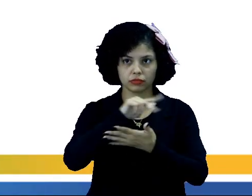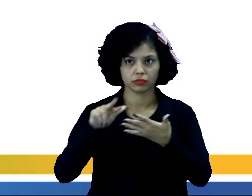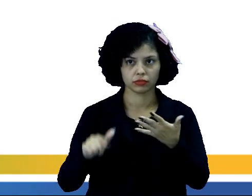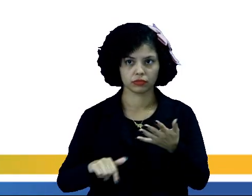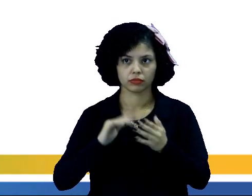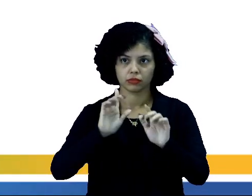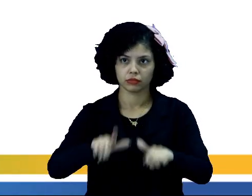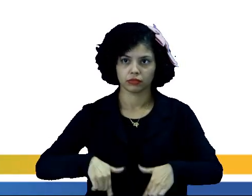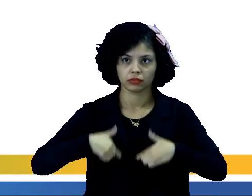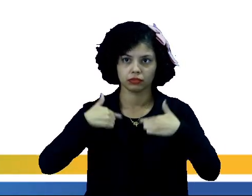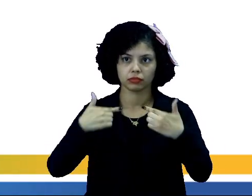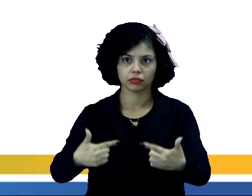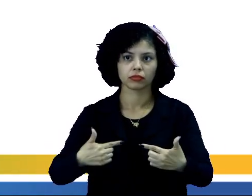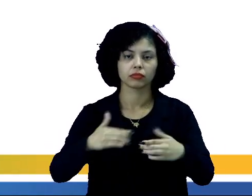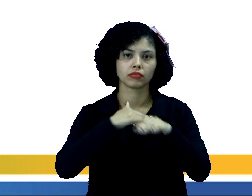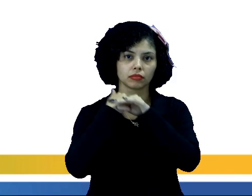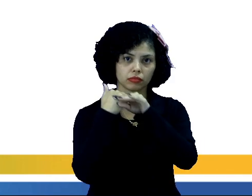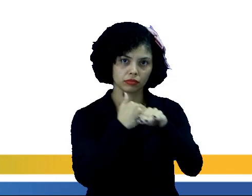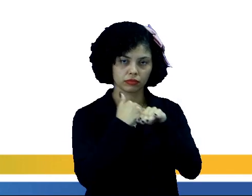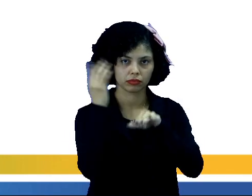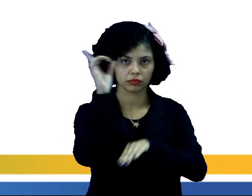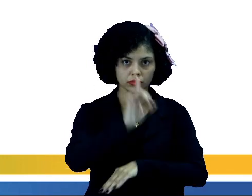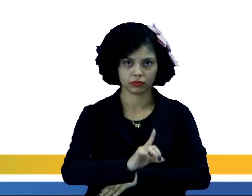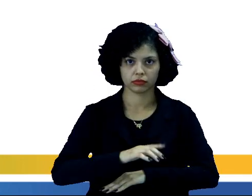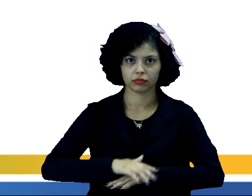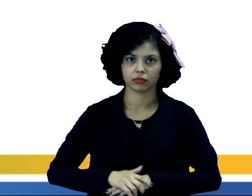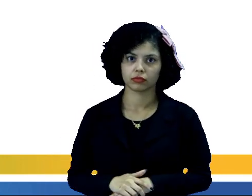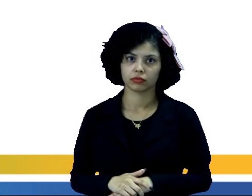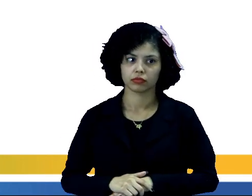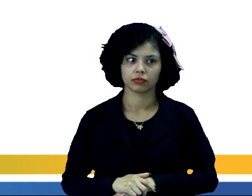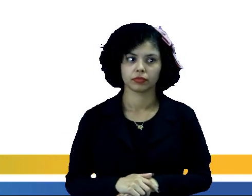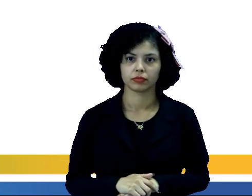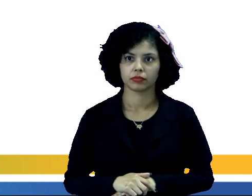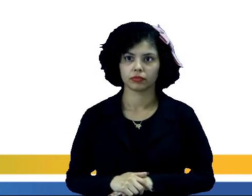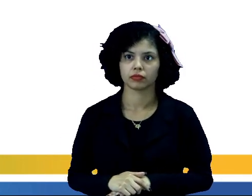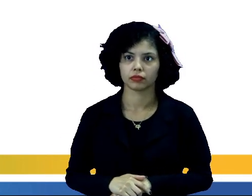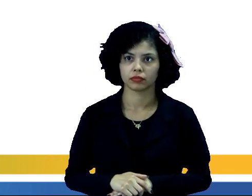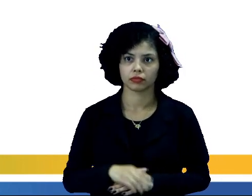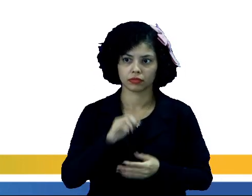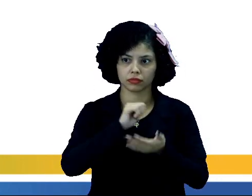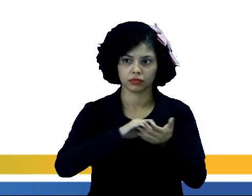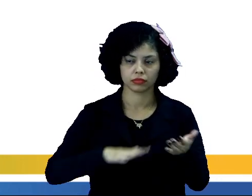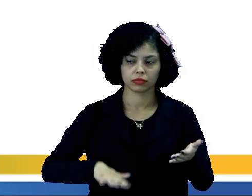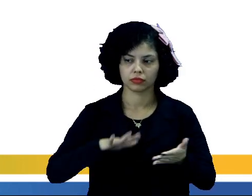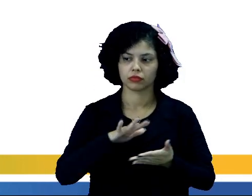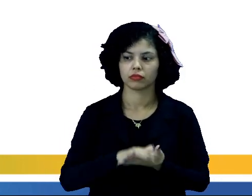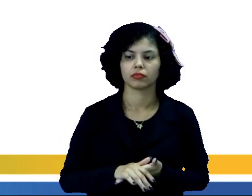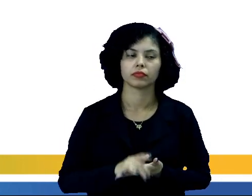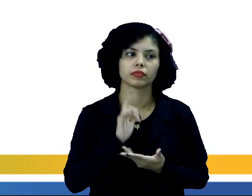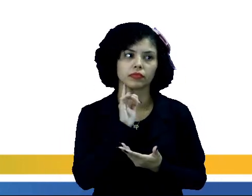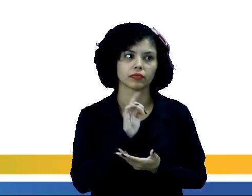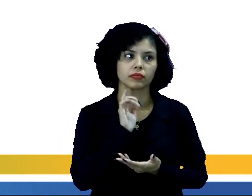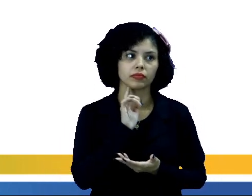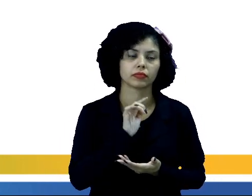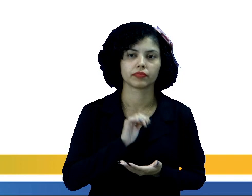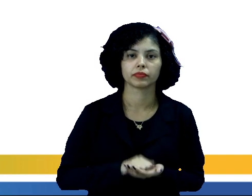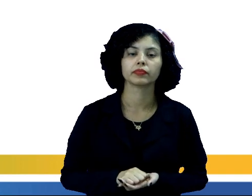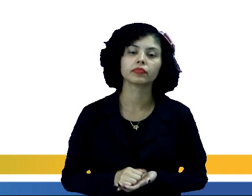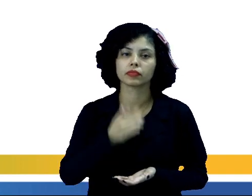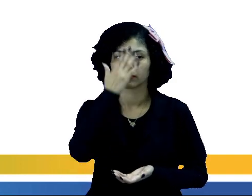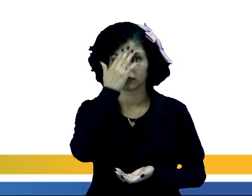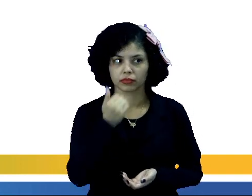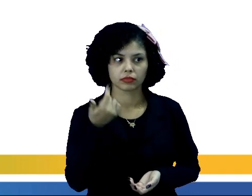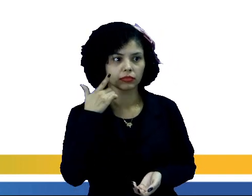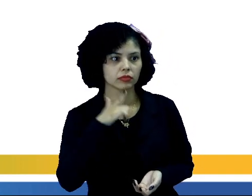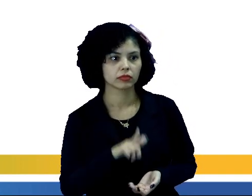é defender o direito à igualdade. Agora a gente vai aí para o nosso exercitando, para saber